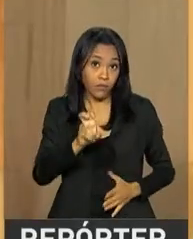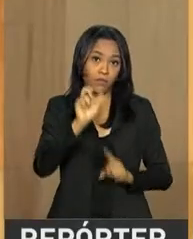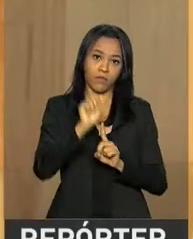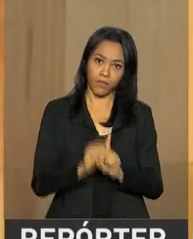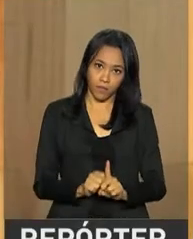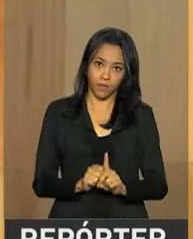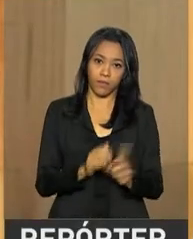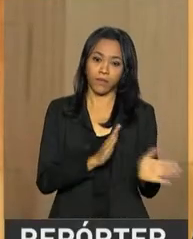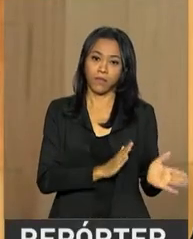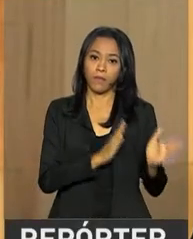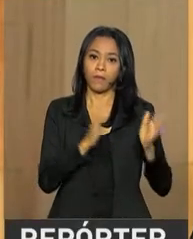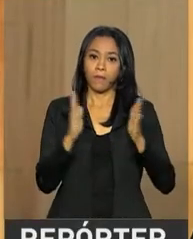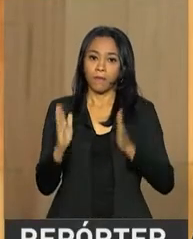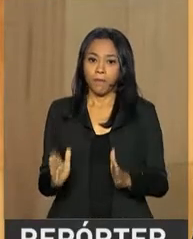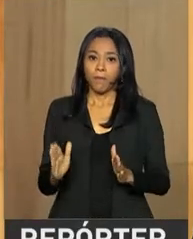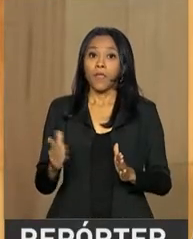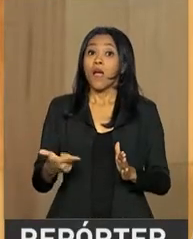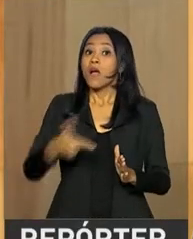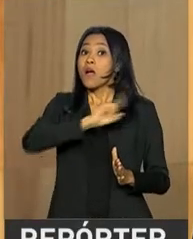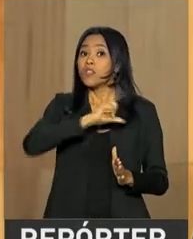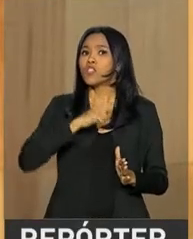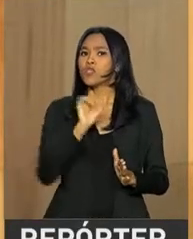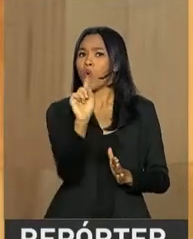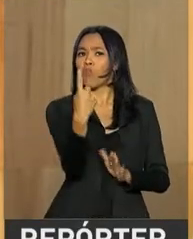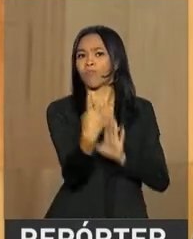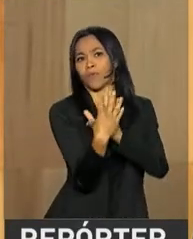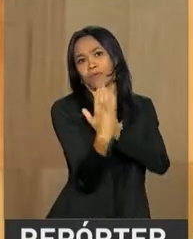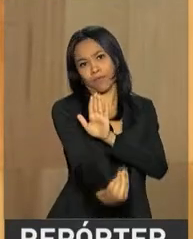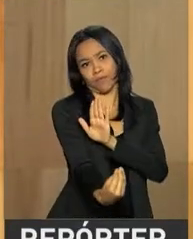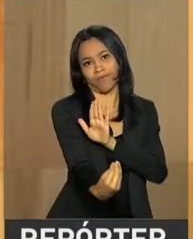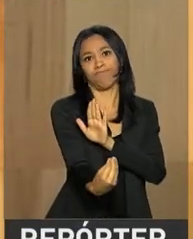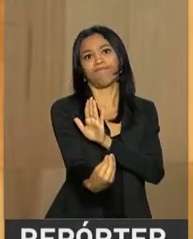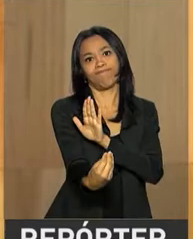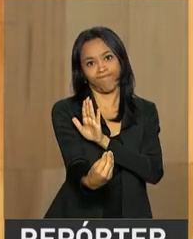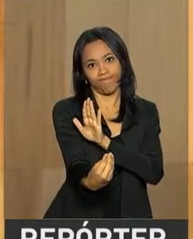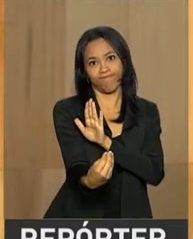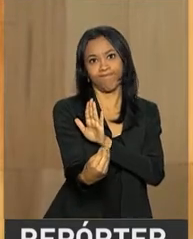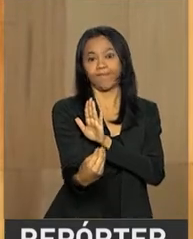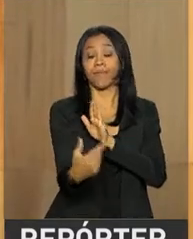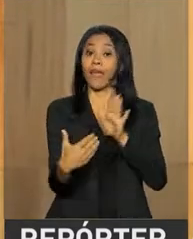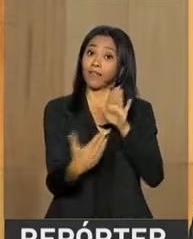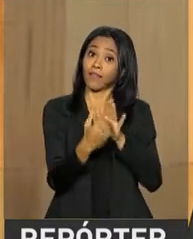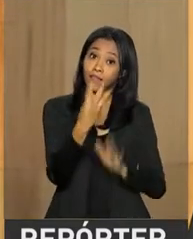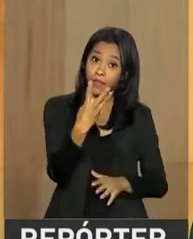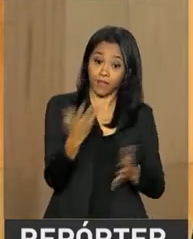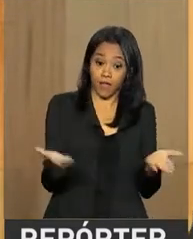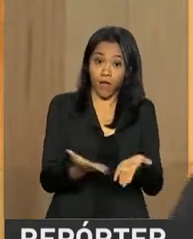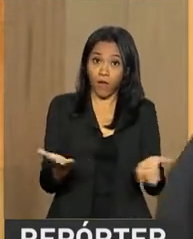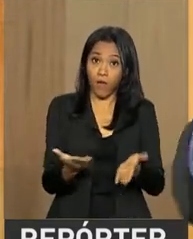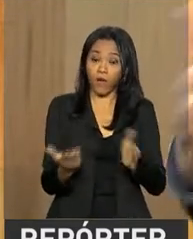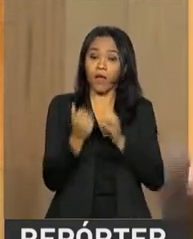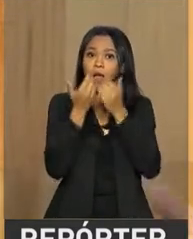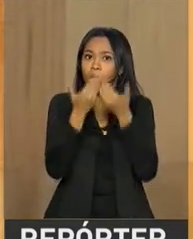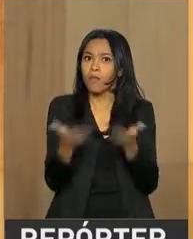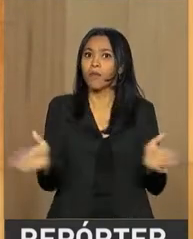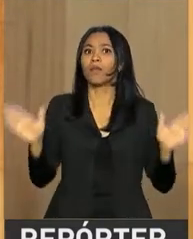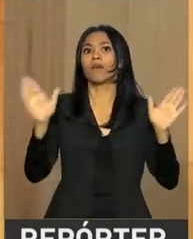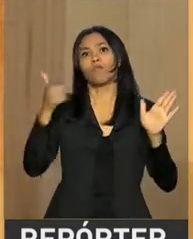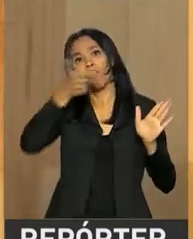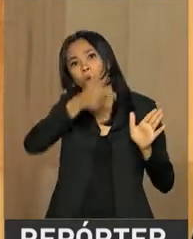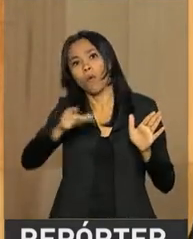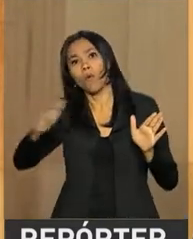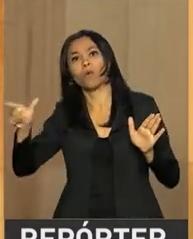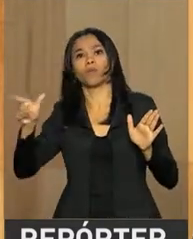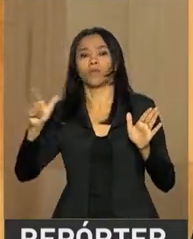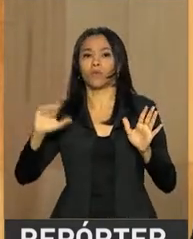você tinha um modelo de financiamento concentrado estudantes até três salários mínimos agora nós ampliamos essa faixa